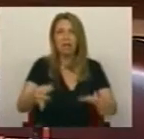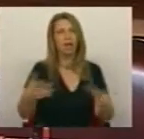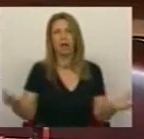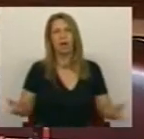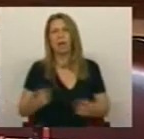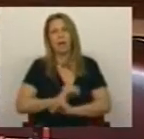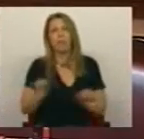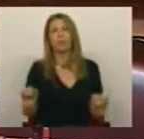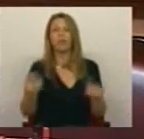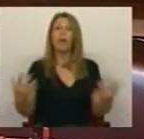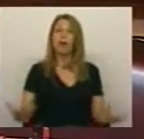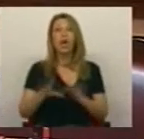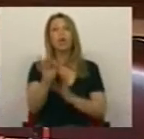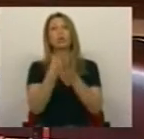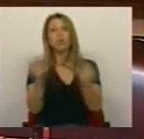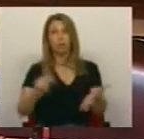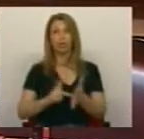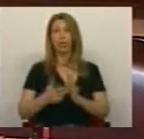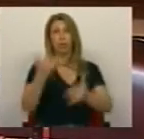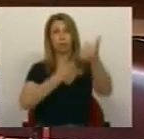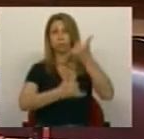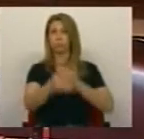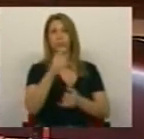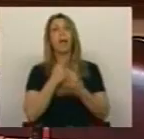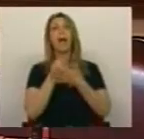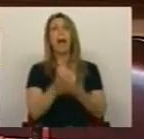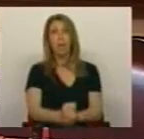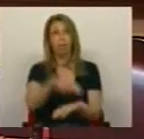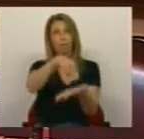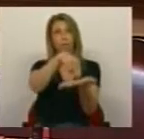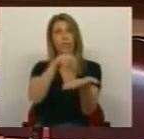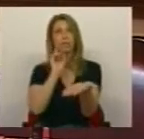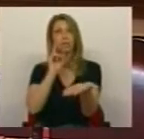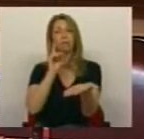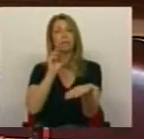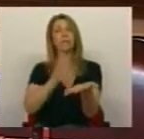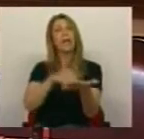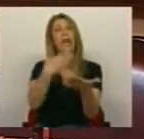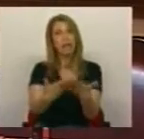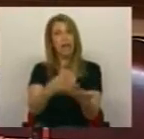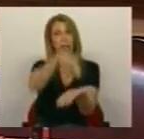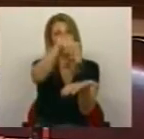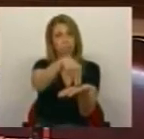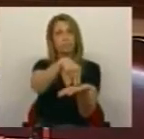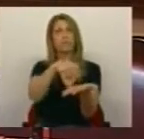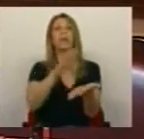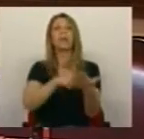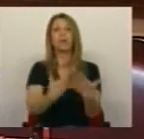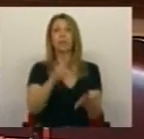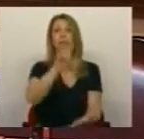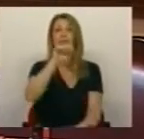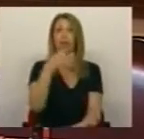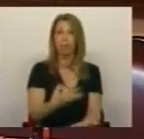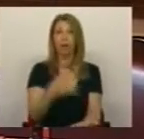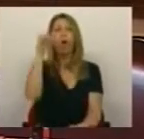as soluções tecnológicas não substituem o apoio personalizado prestado por um intérprete de língua gestual portuguesa que garanta a